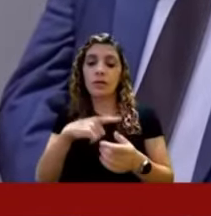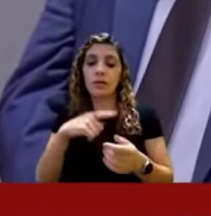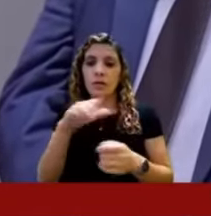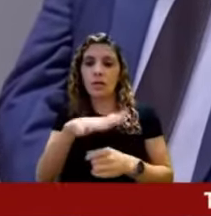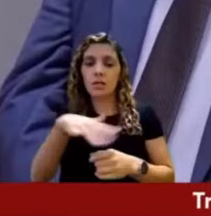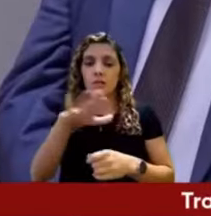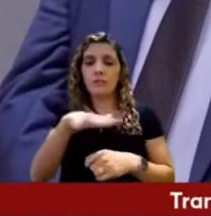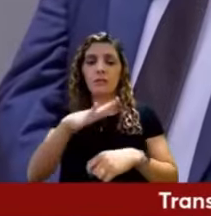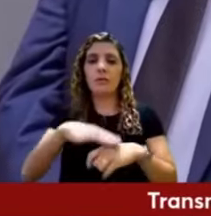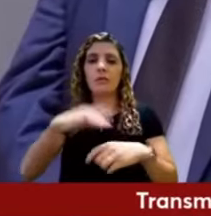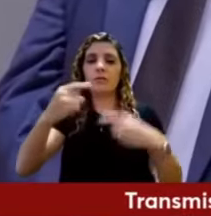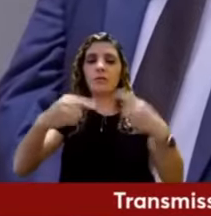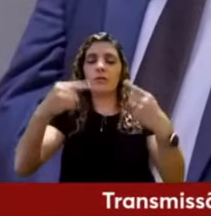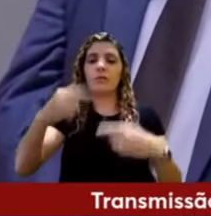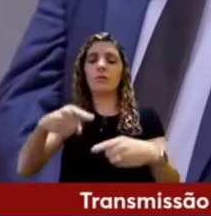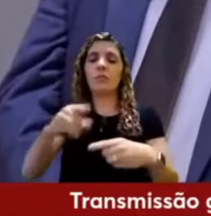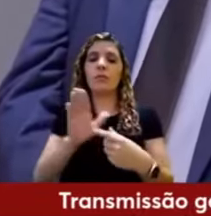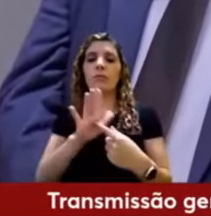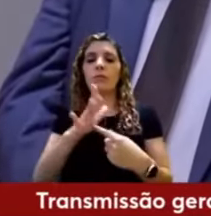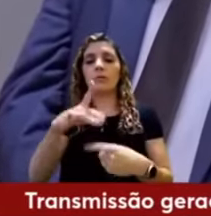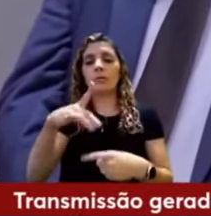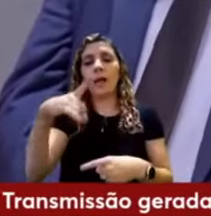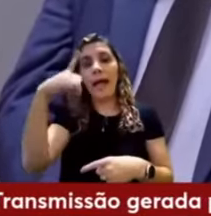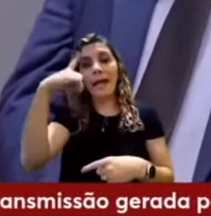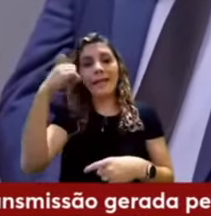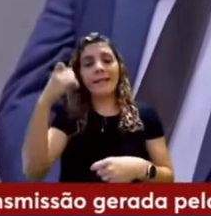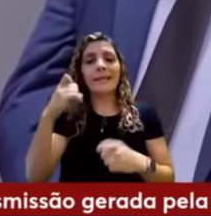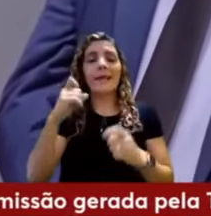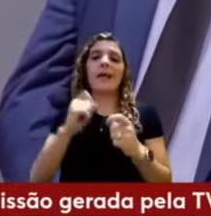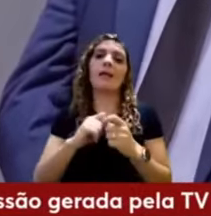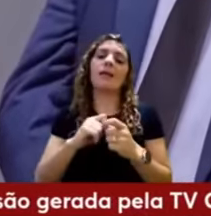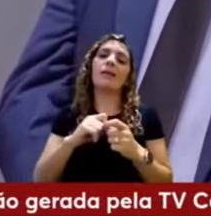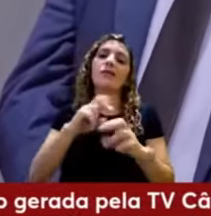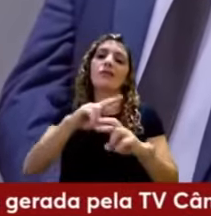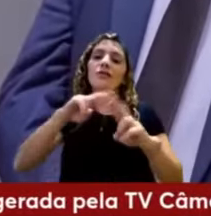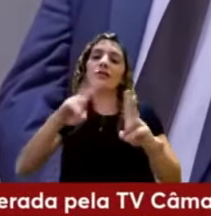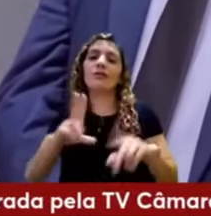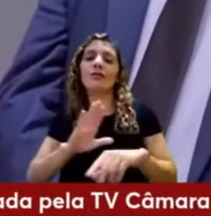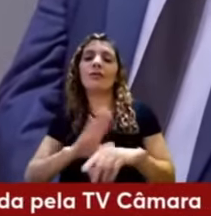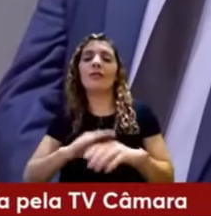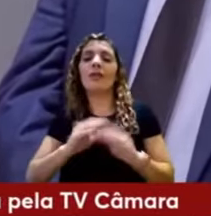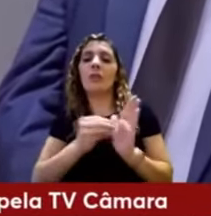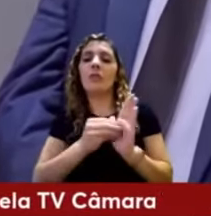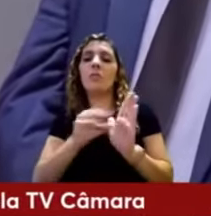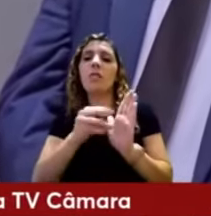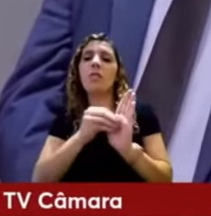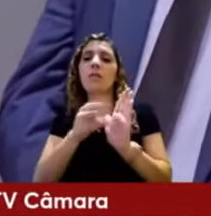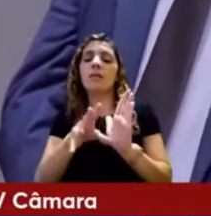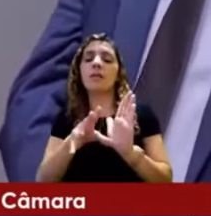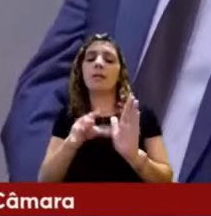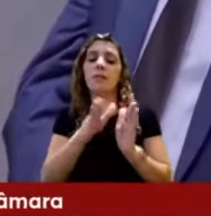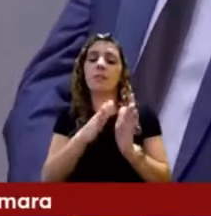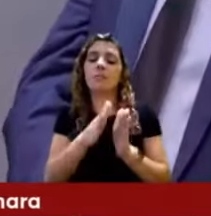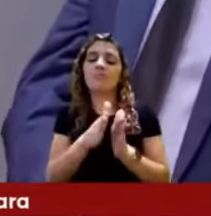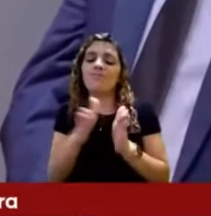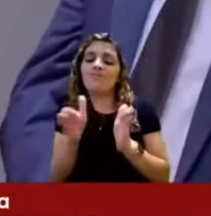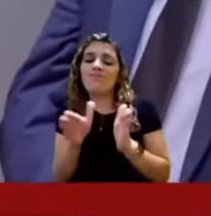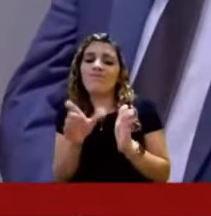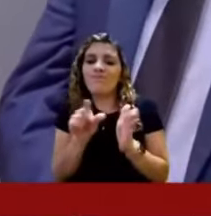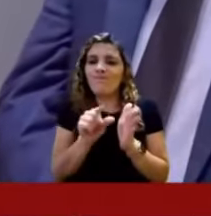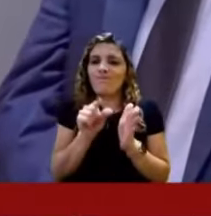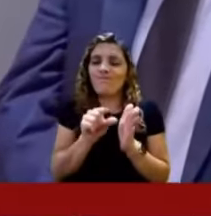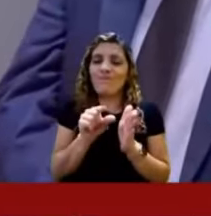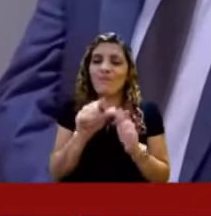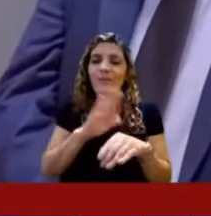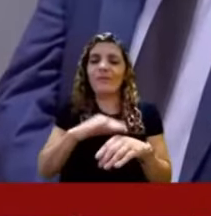ideia, que não sejam aqueles debates feitos pela mídia, onde a gente tem um espaço muito pequeno, e quando faz o debate, geralmente você